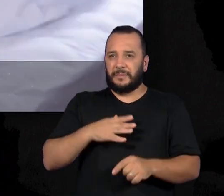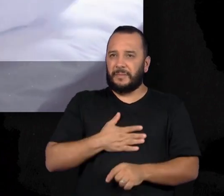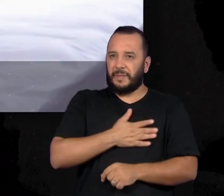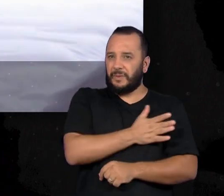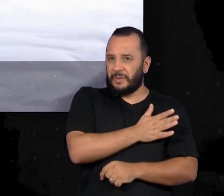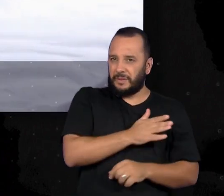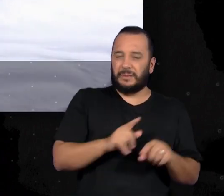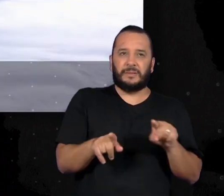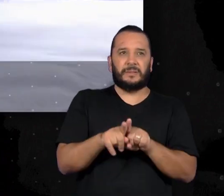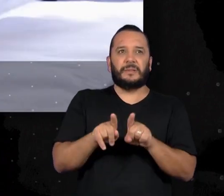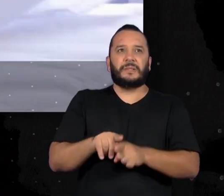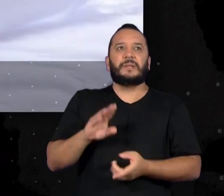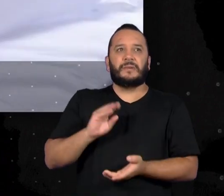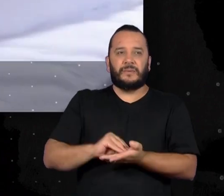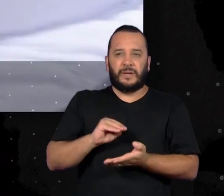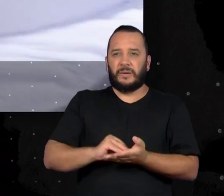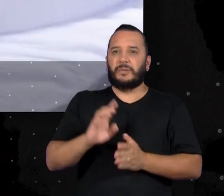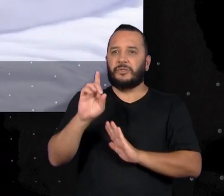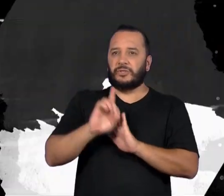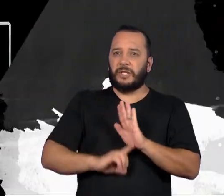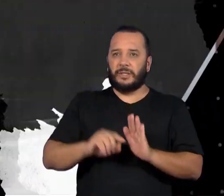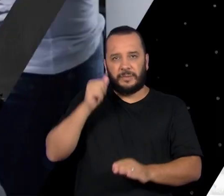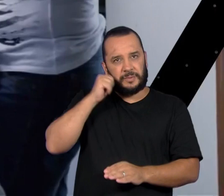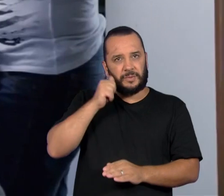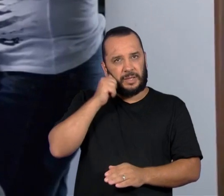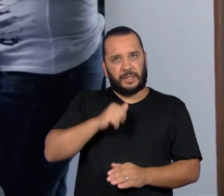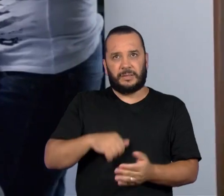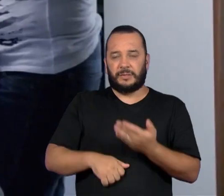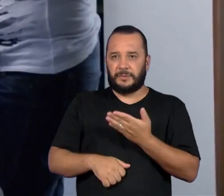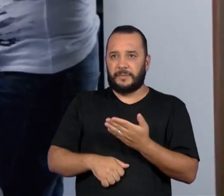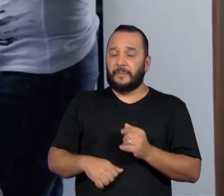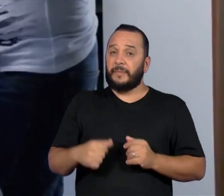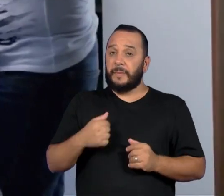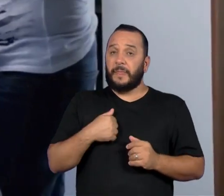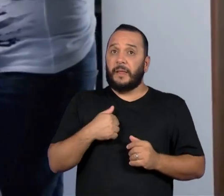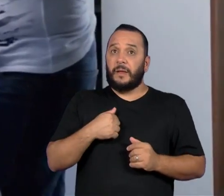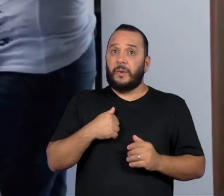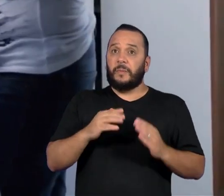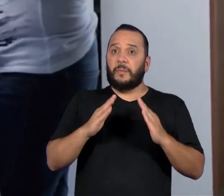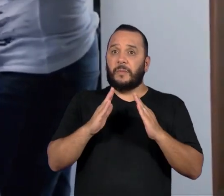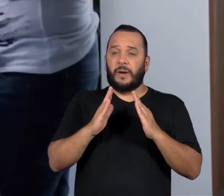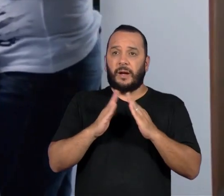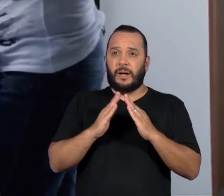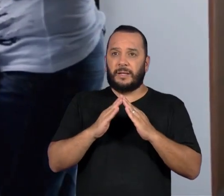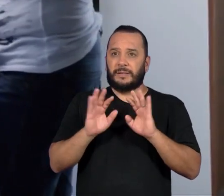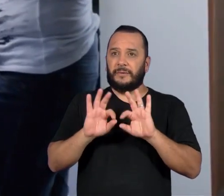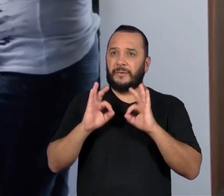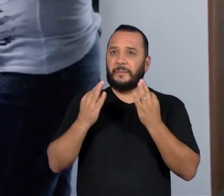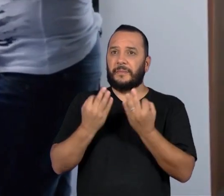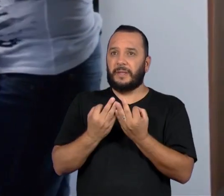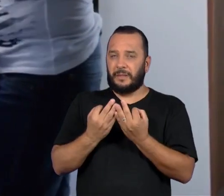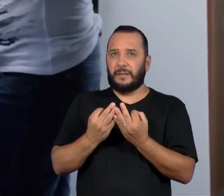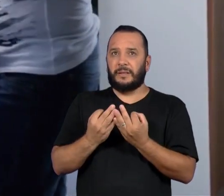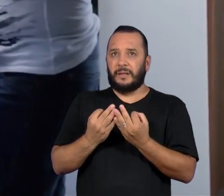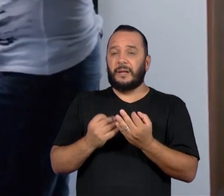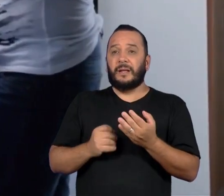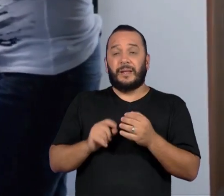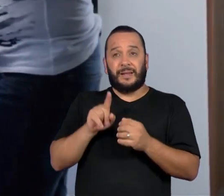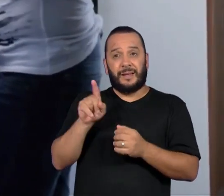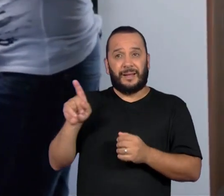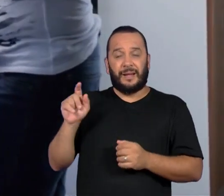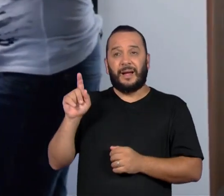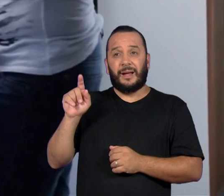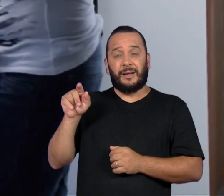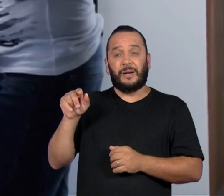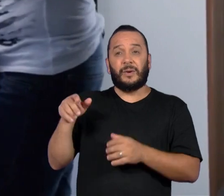de falta de direitos para essas mulheres. E eu morava na casa de uma família que era professora, mas lá eu